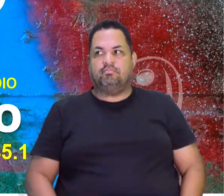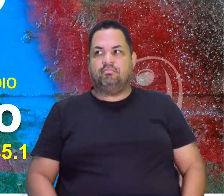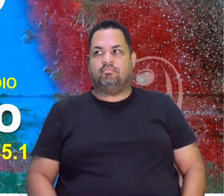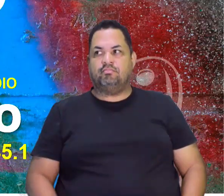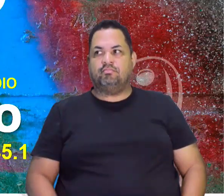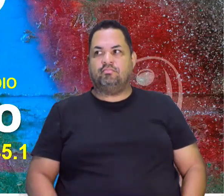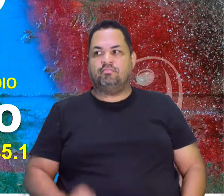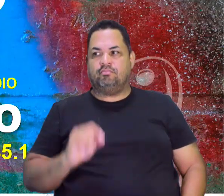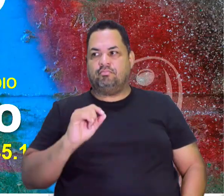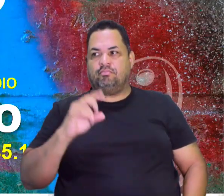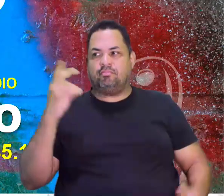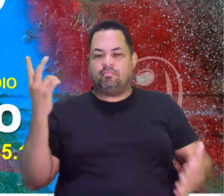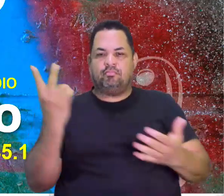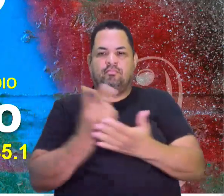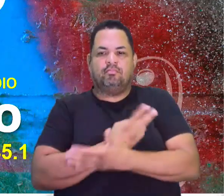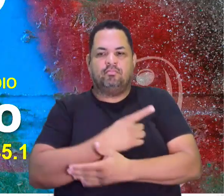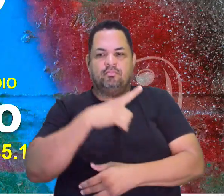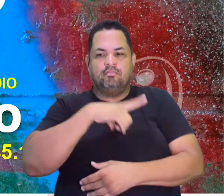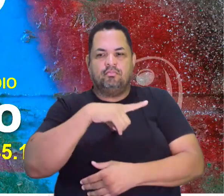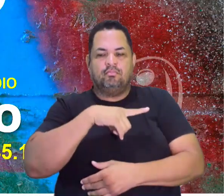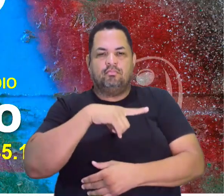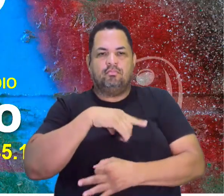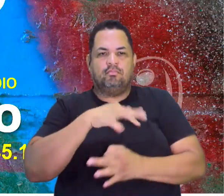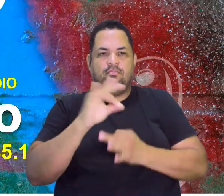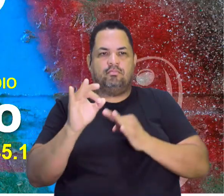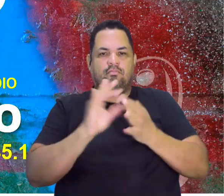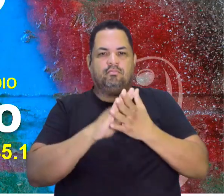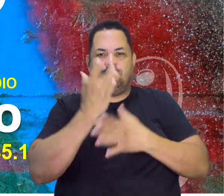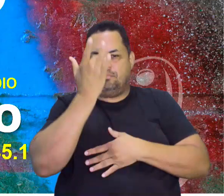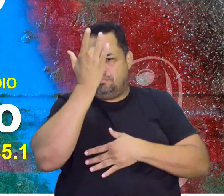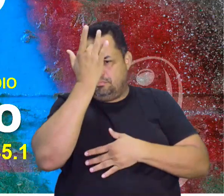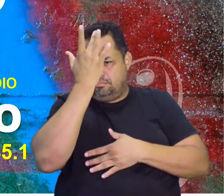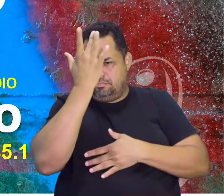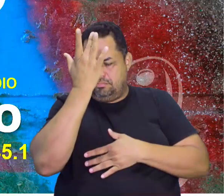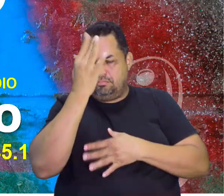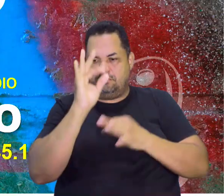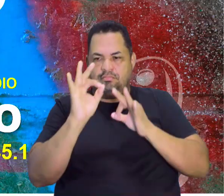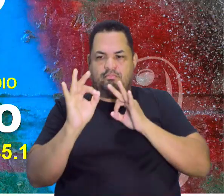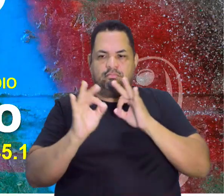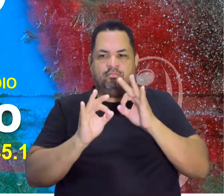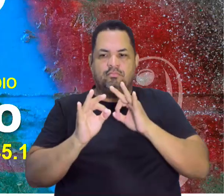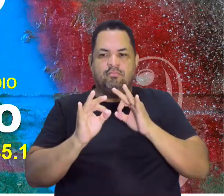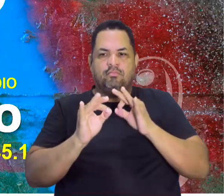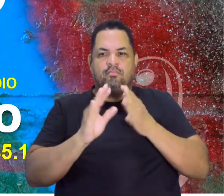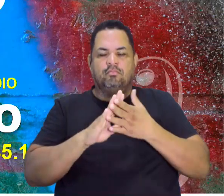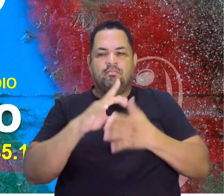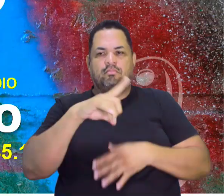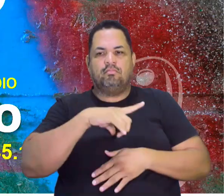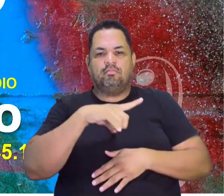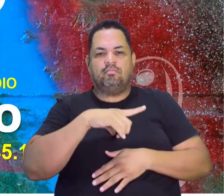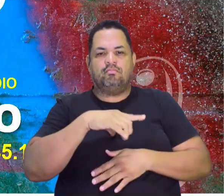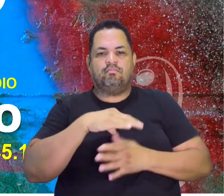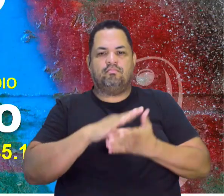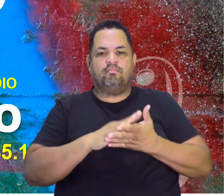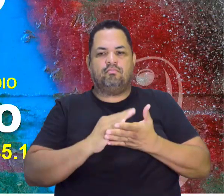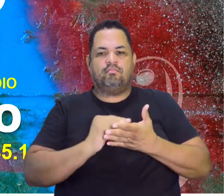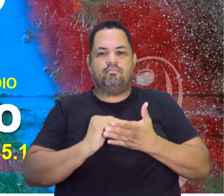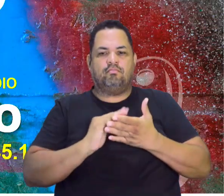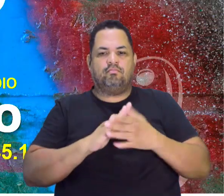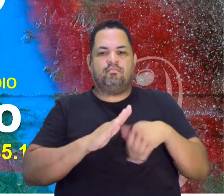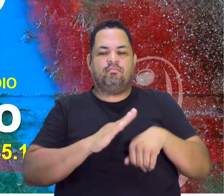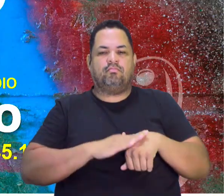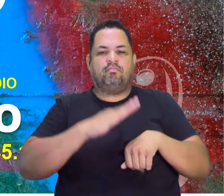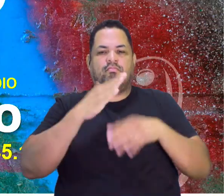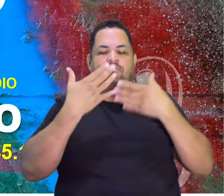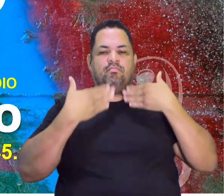é isso que acontece mesmo você vai ter muito maior facilidade né você vai ter muito muito maior